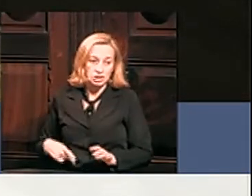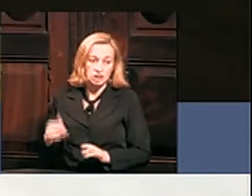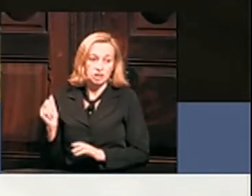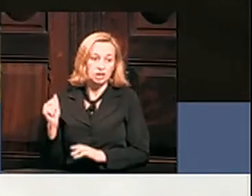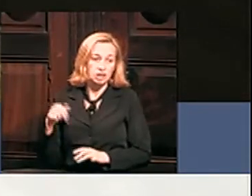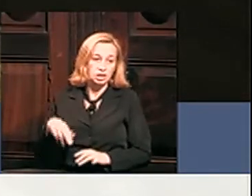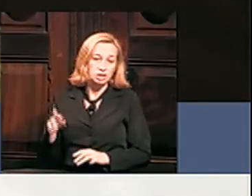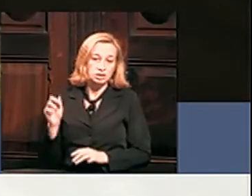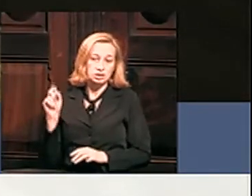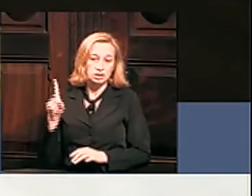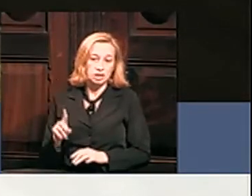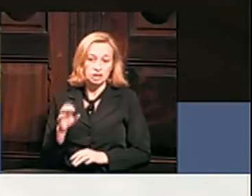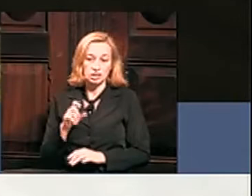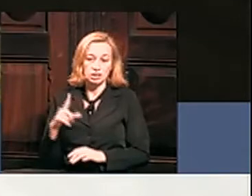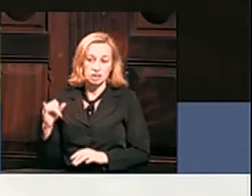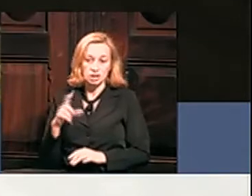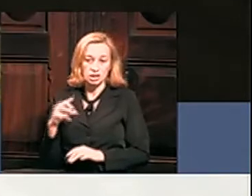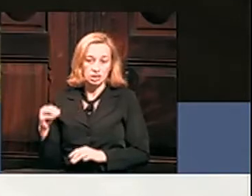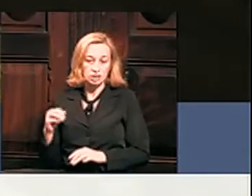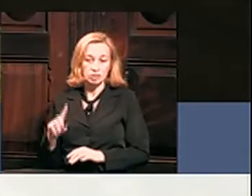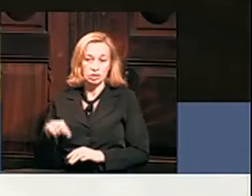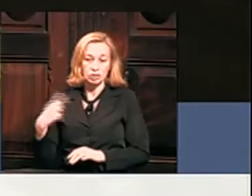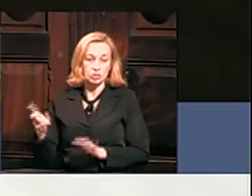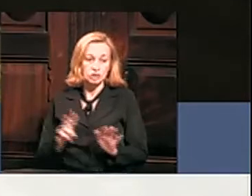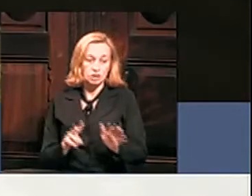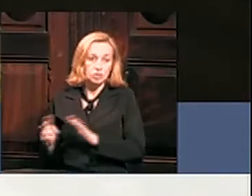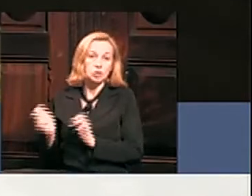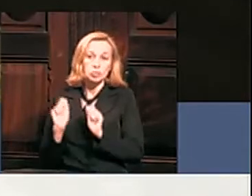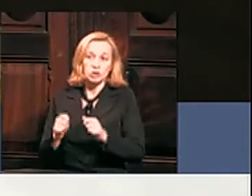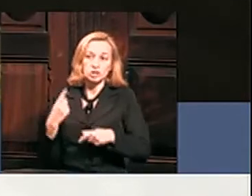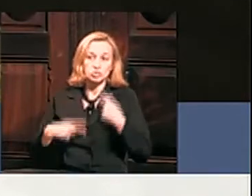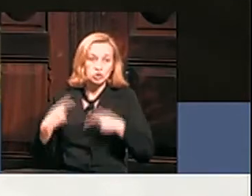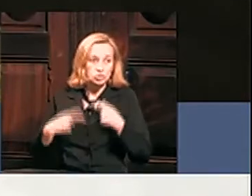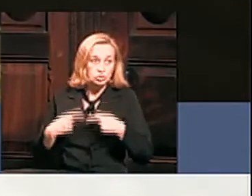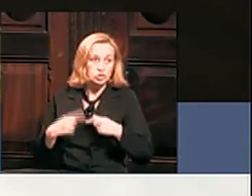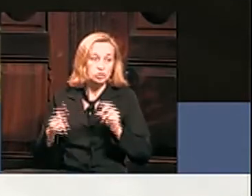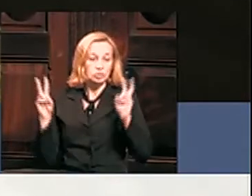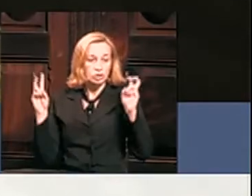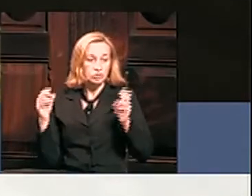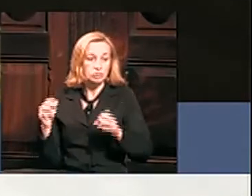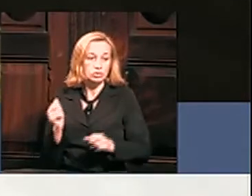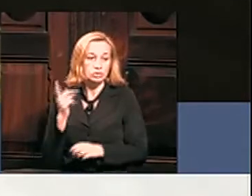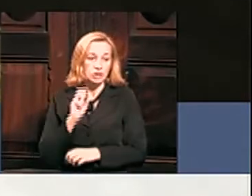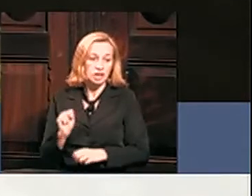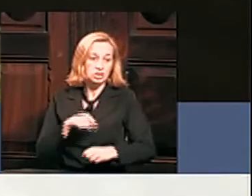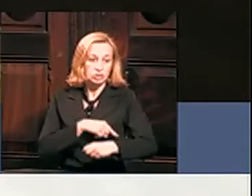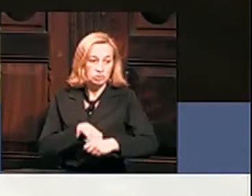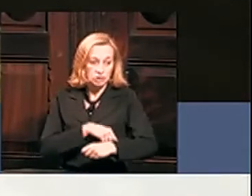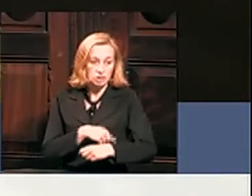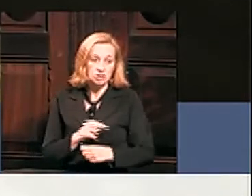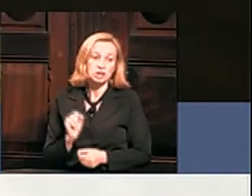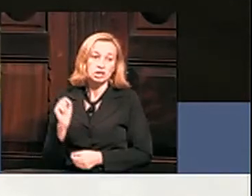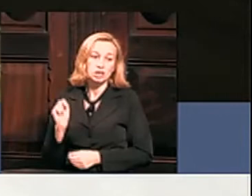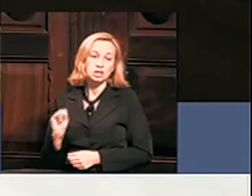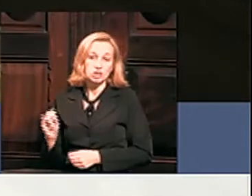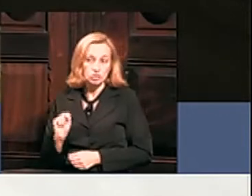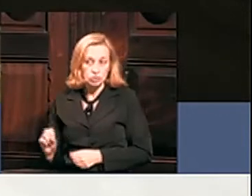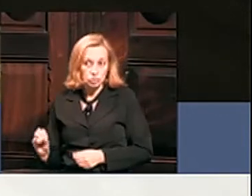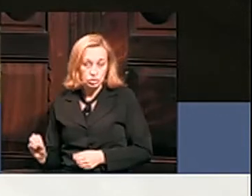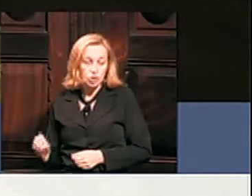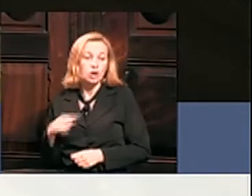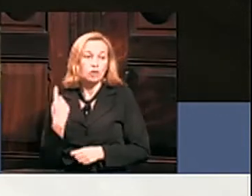semana que vem nós possamos discutir a questão do gás de cozinha. E isso nós